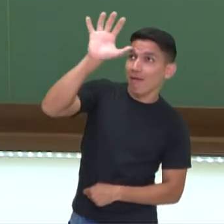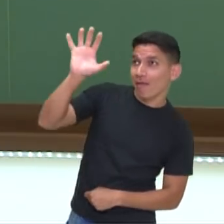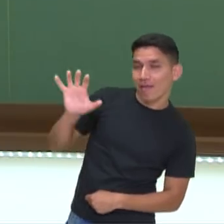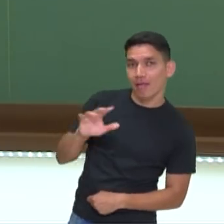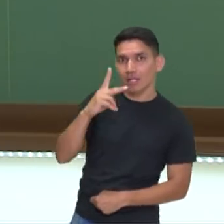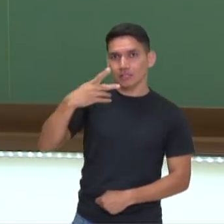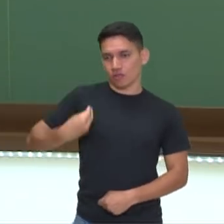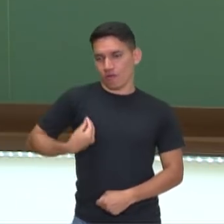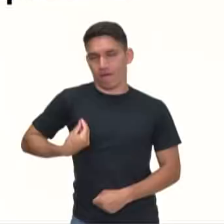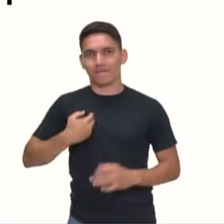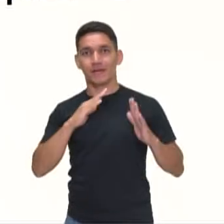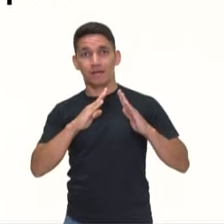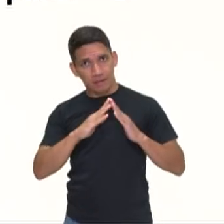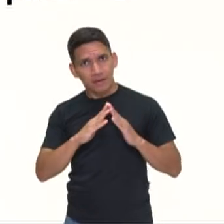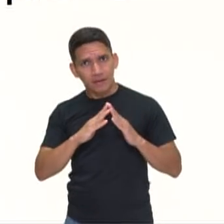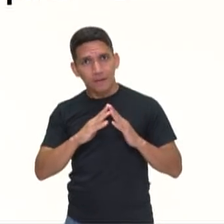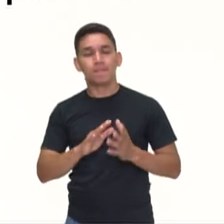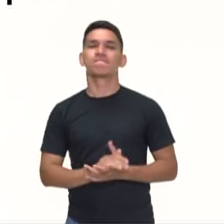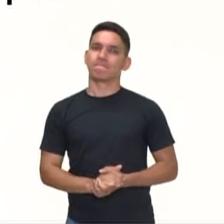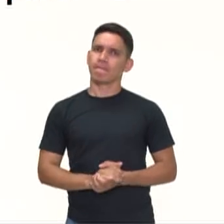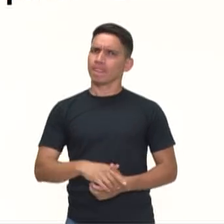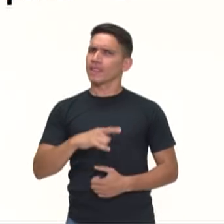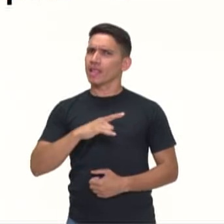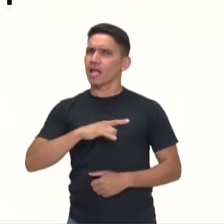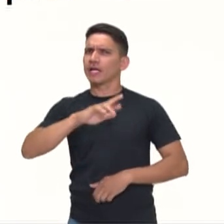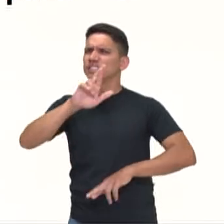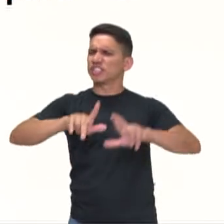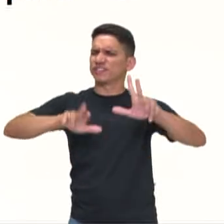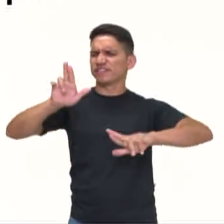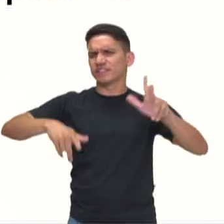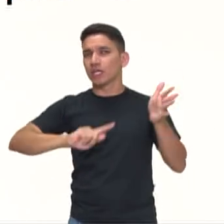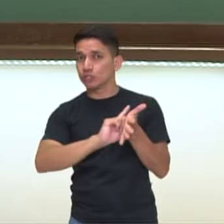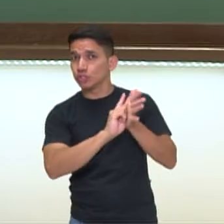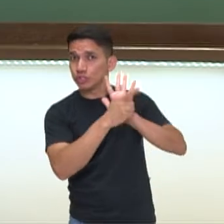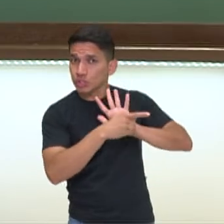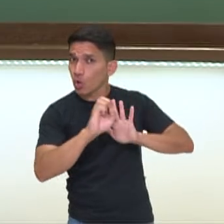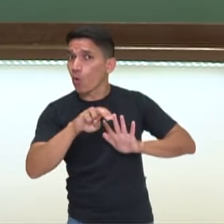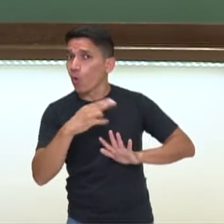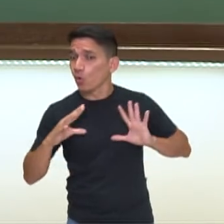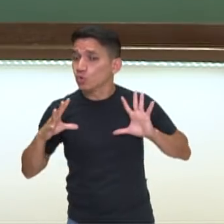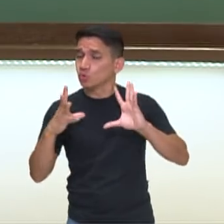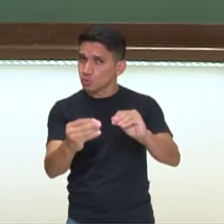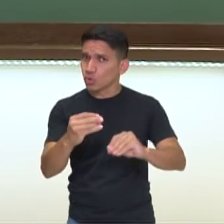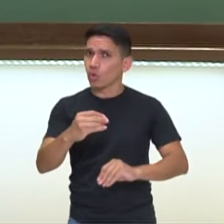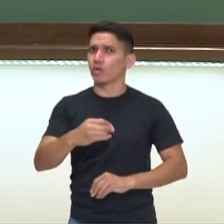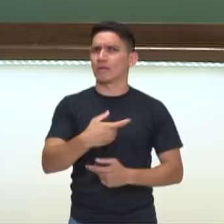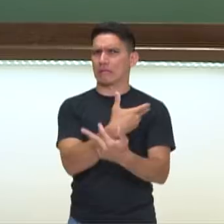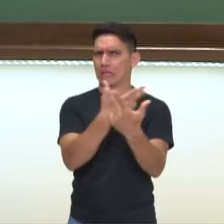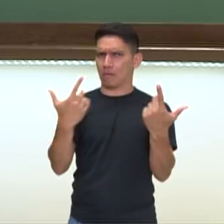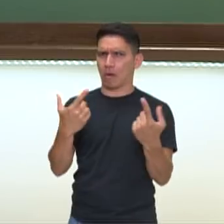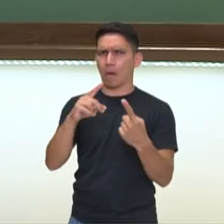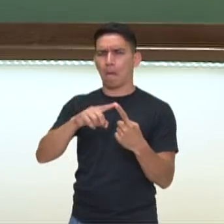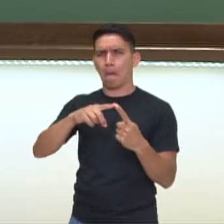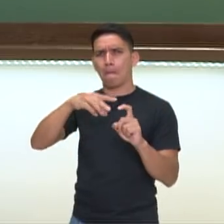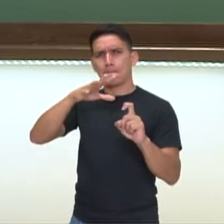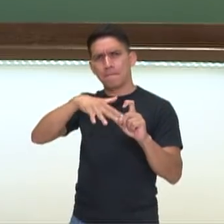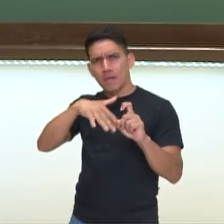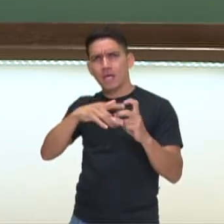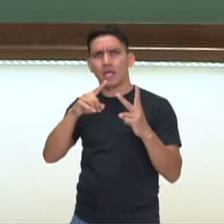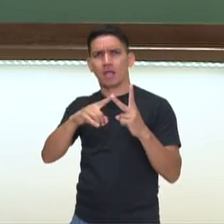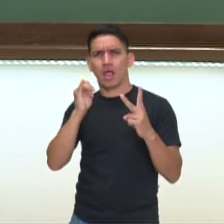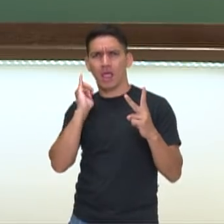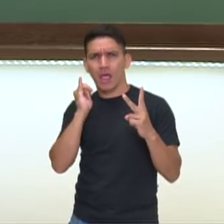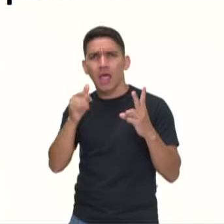lugar onde você mora? Existe diferença entre esses gêneros ou é tudo igual? Será que tem diferença entre mito, lenda, conto e